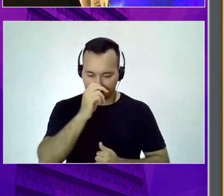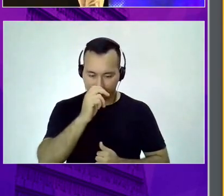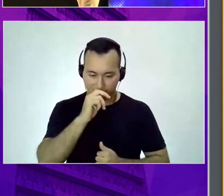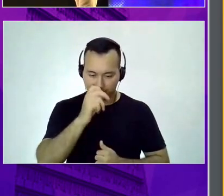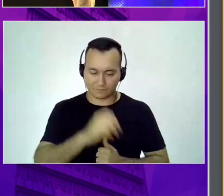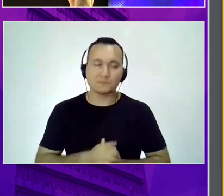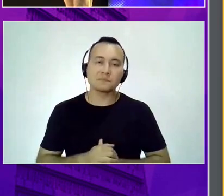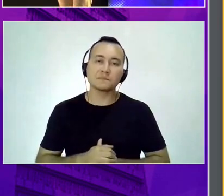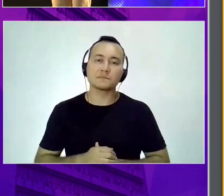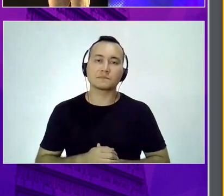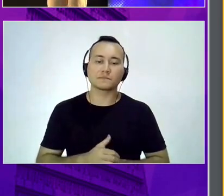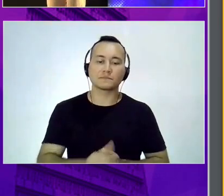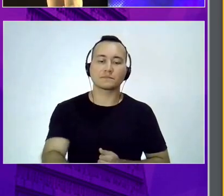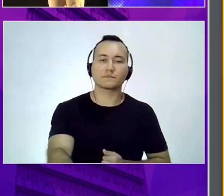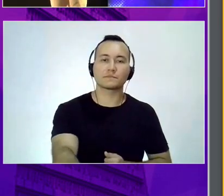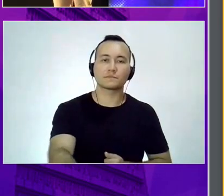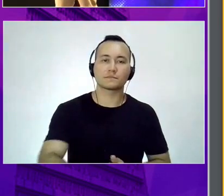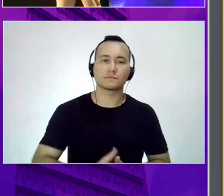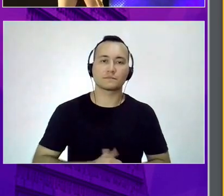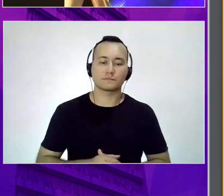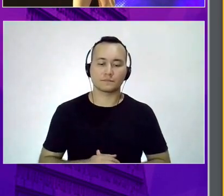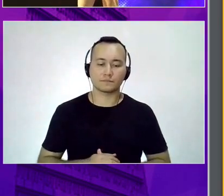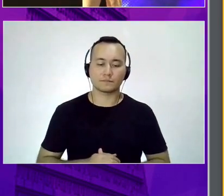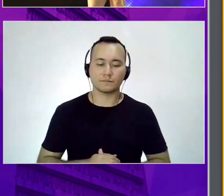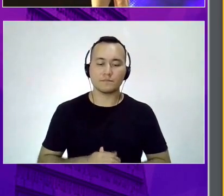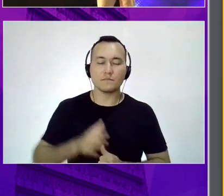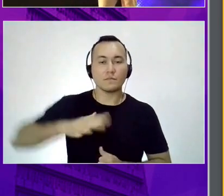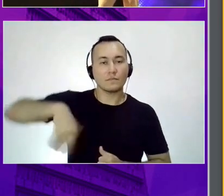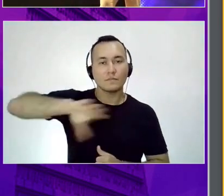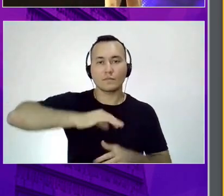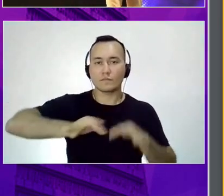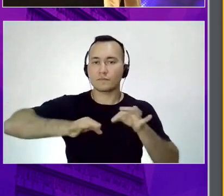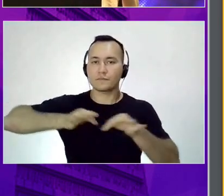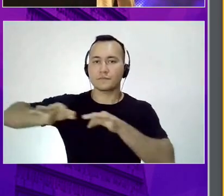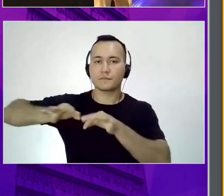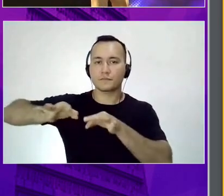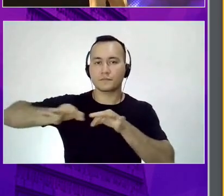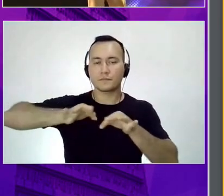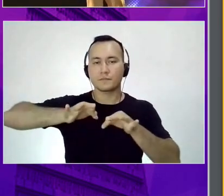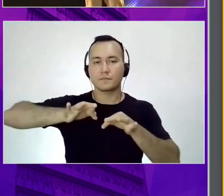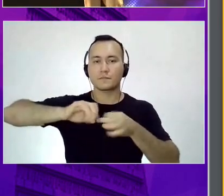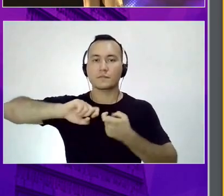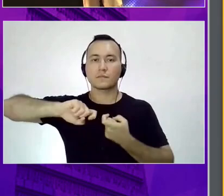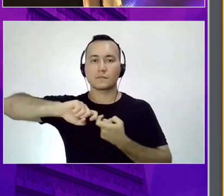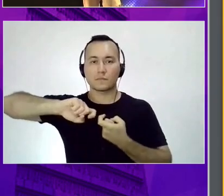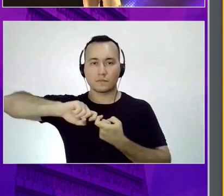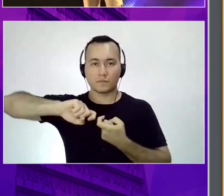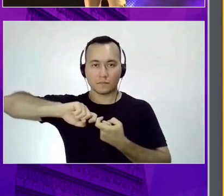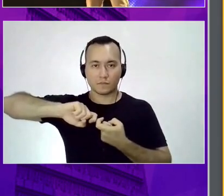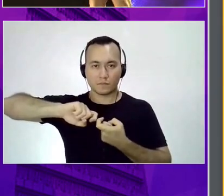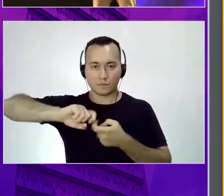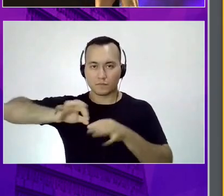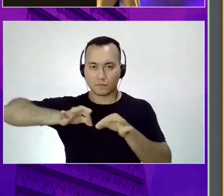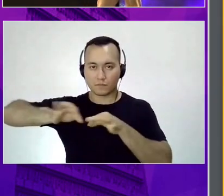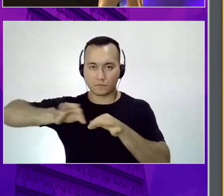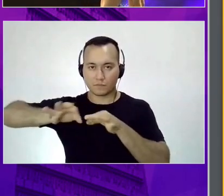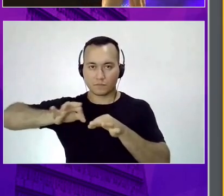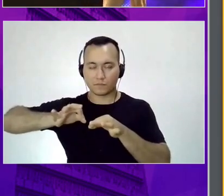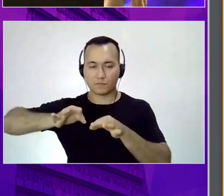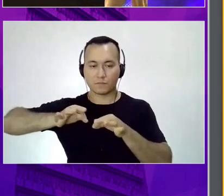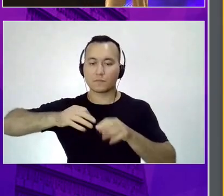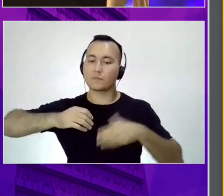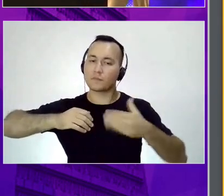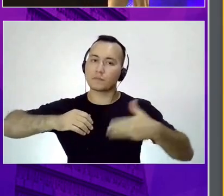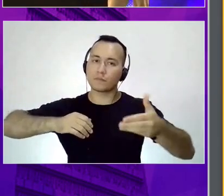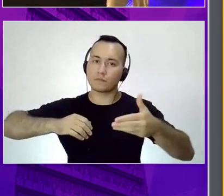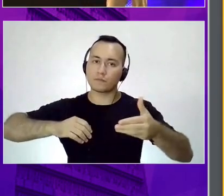time desenvolve tudo em Python. E quando a gente conversa, por acaso o arquiteto pergunta, tá, mas vocês estão desenvolvendo isso como? É